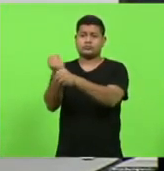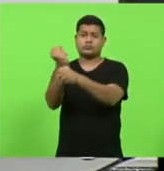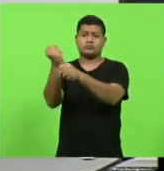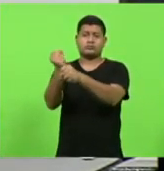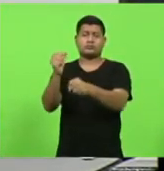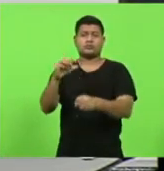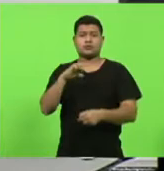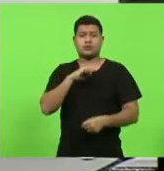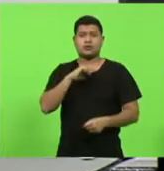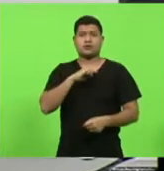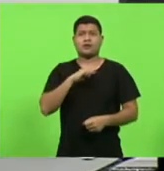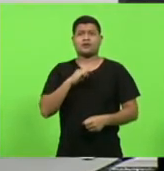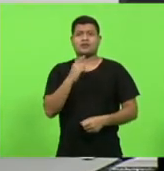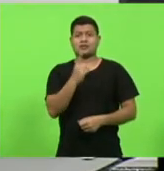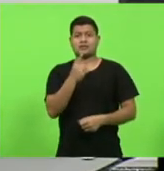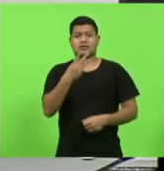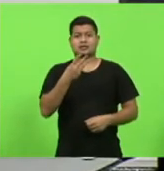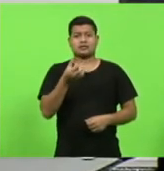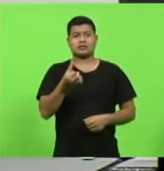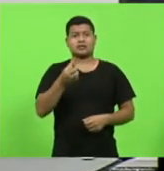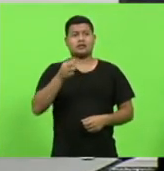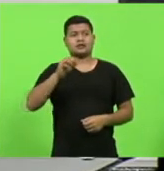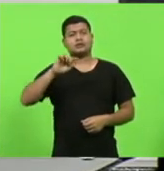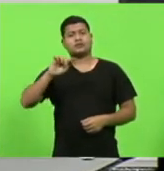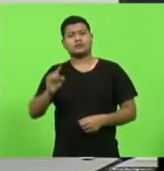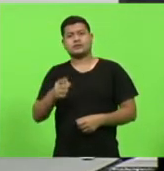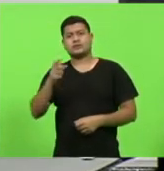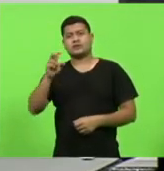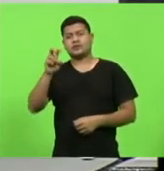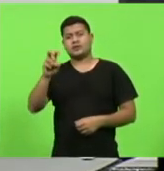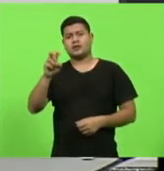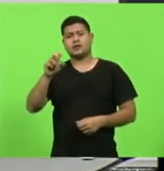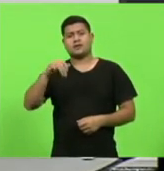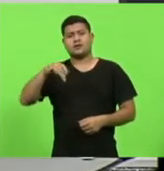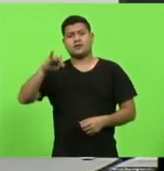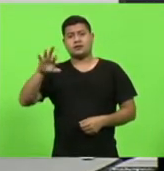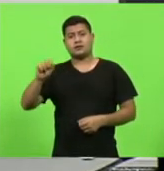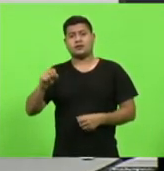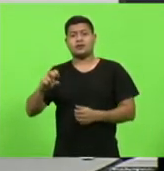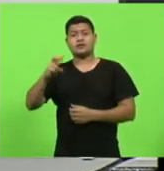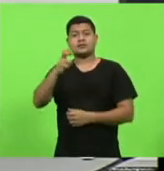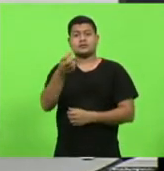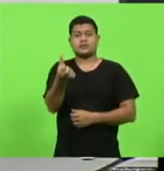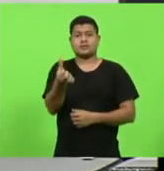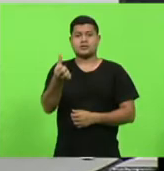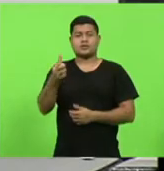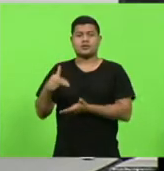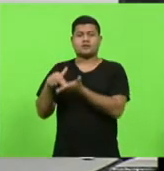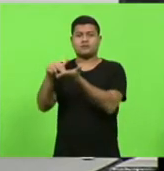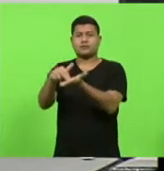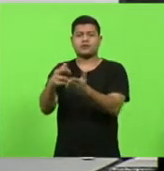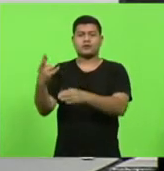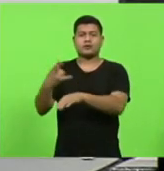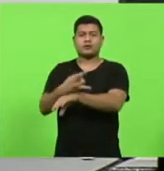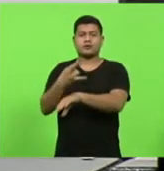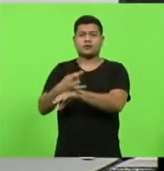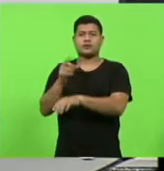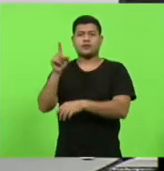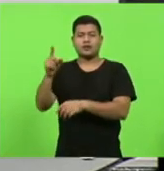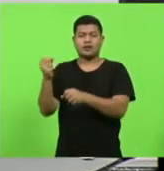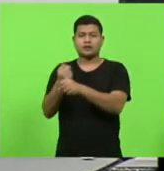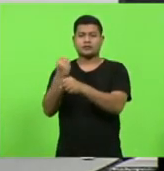teve 136 milhões e meio de reais. 56 Navegantes Rio do Sul, lá na 470,